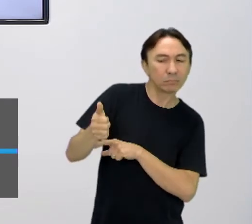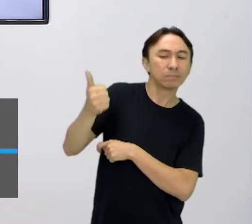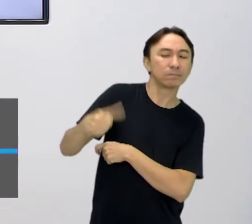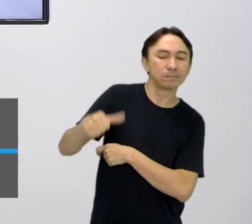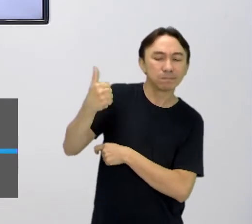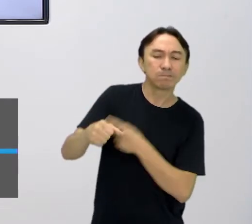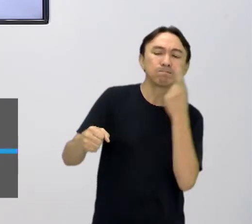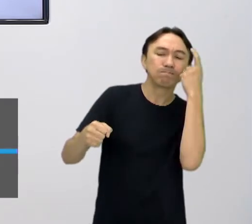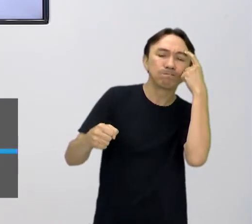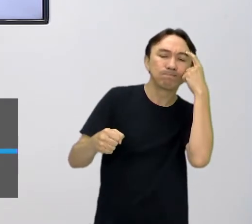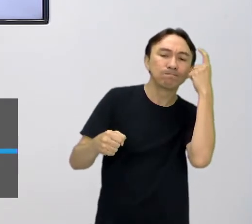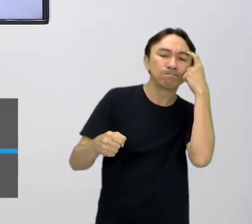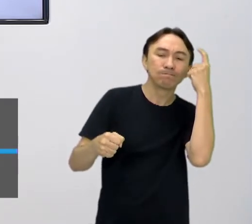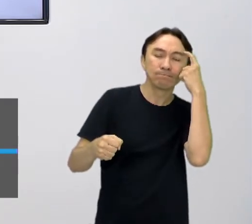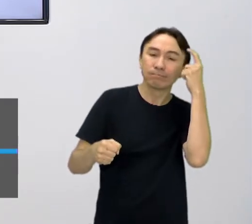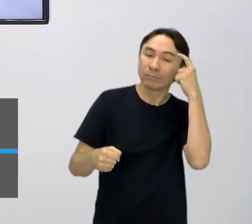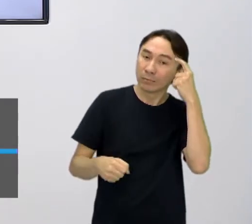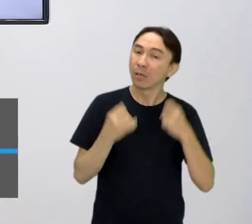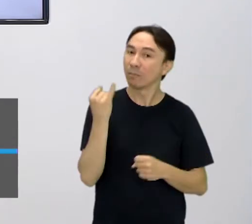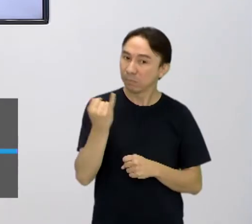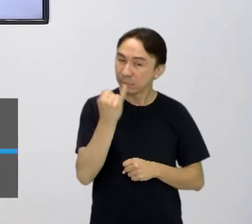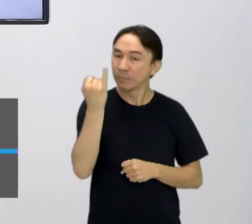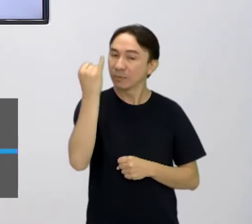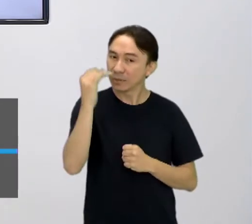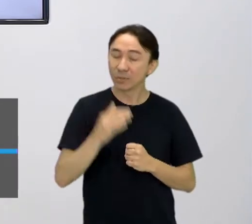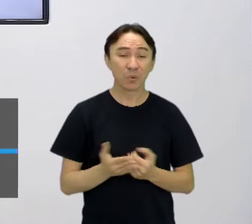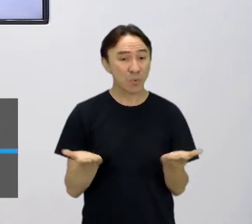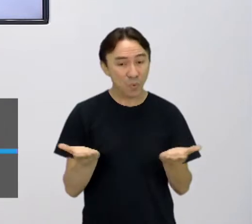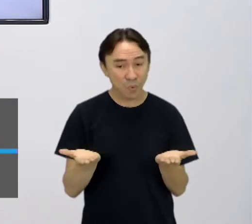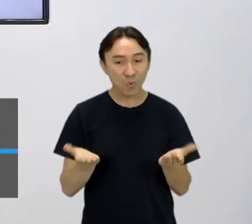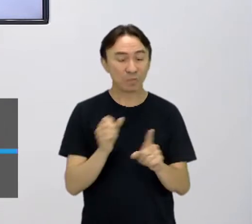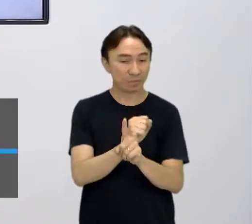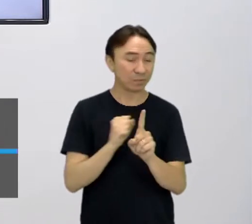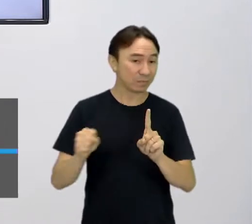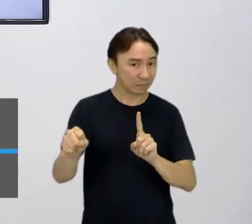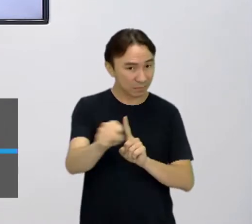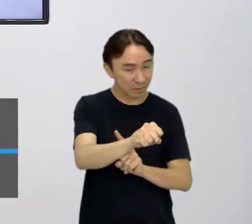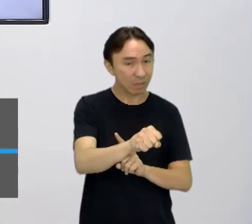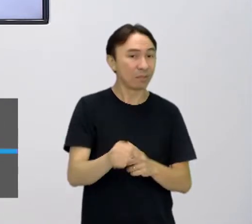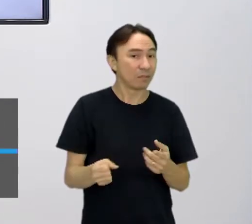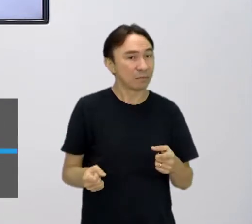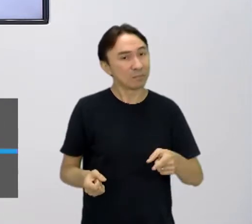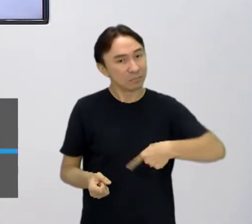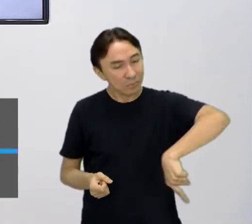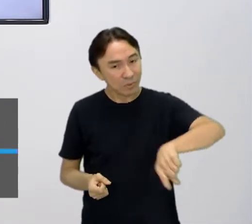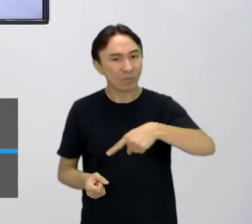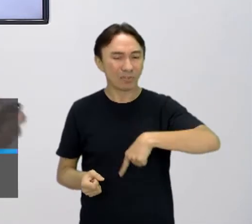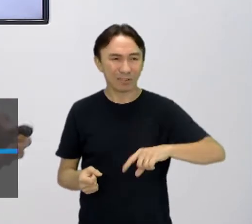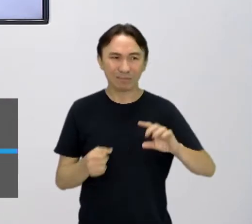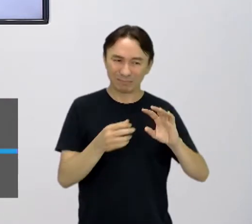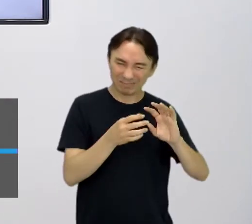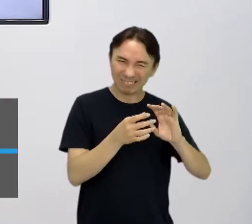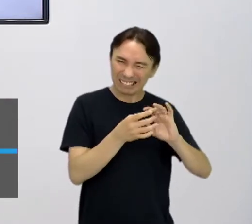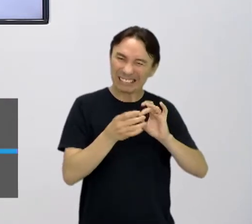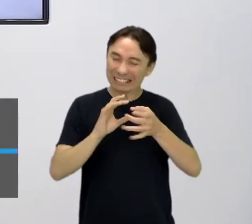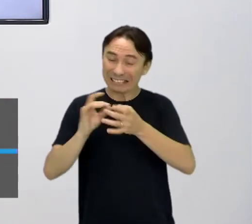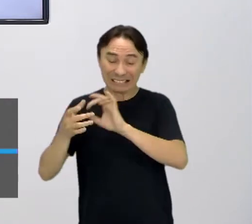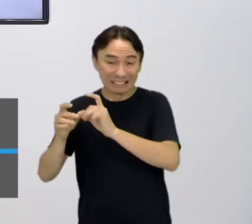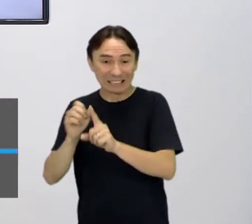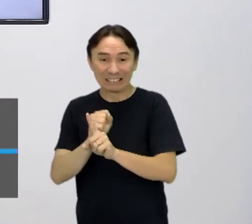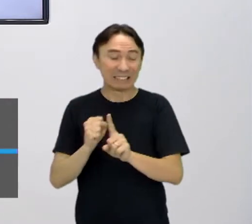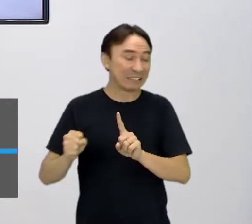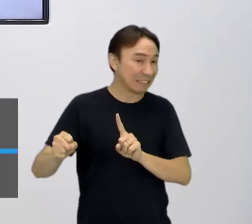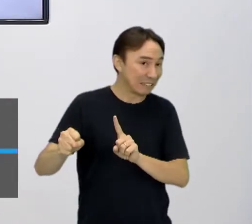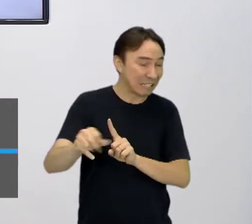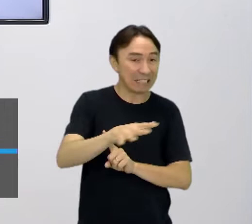bem? Muito, muito importante hoje na sociedade, no contexto social que a gente vive, né, carregado aí, né, de tantos